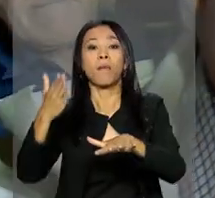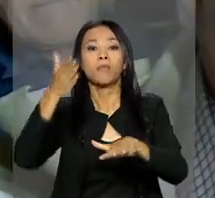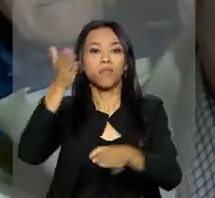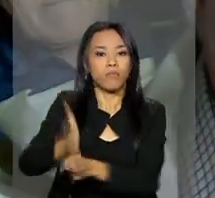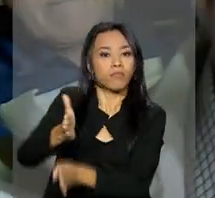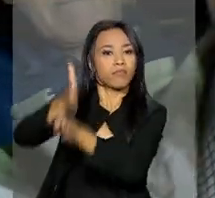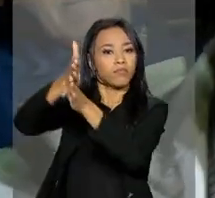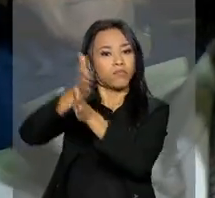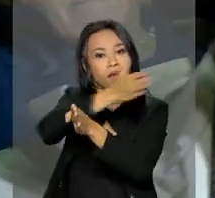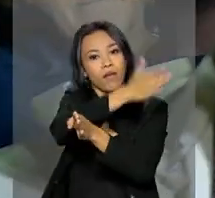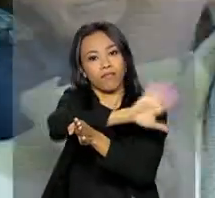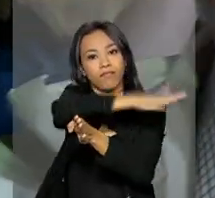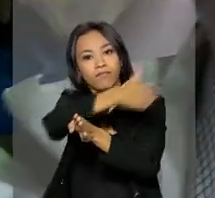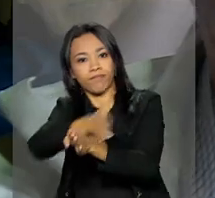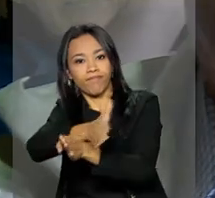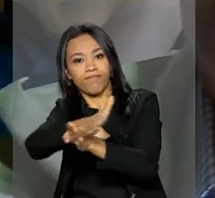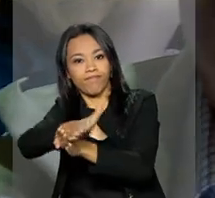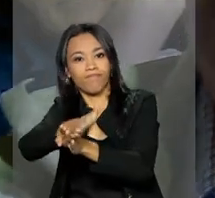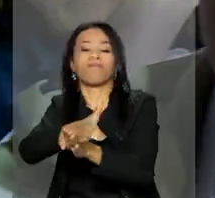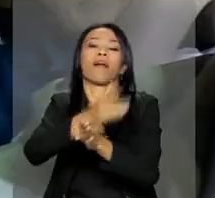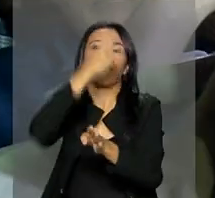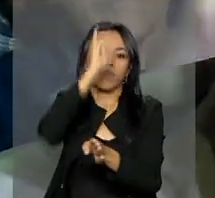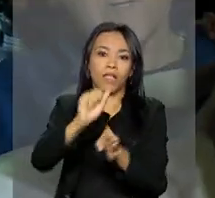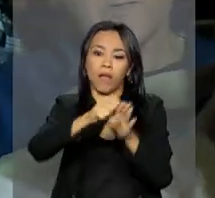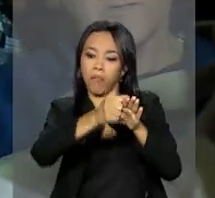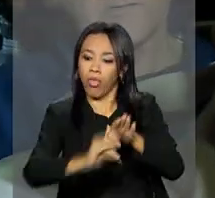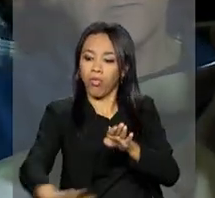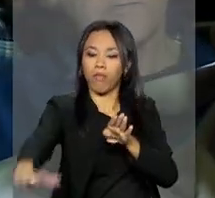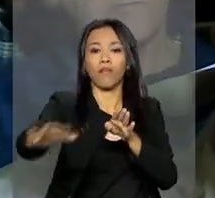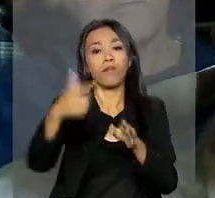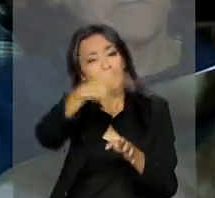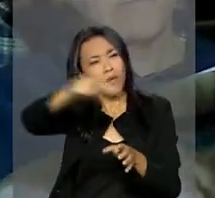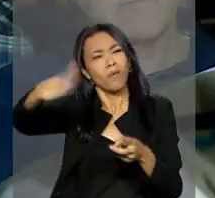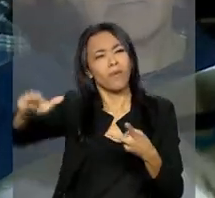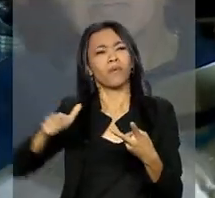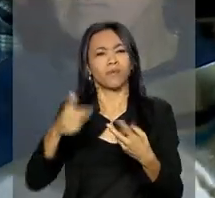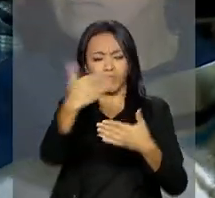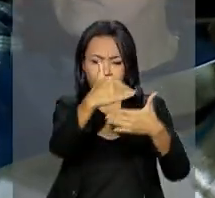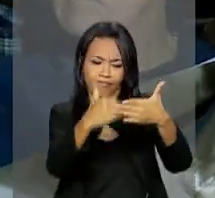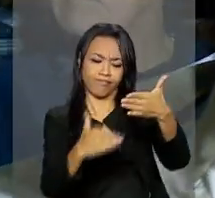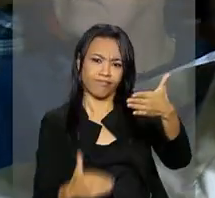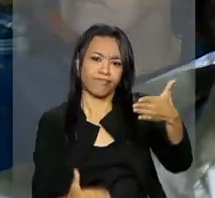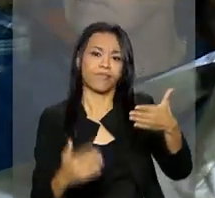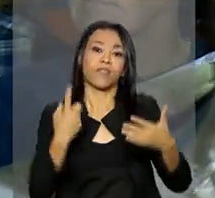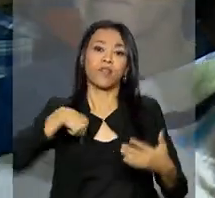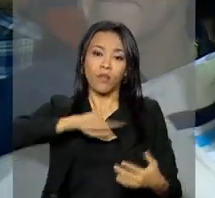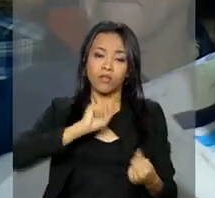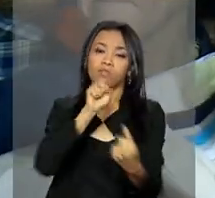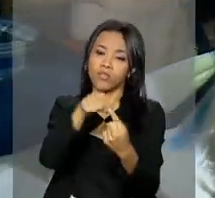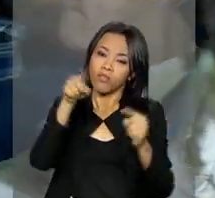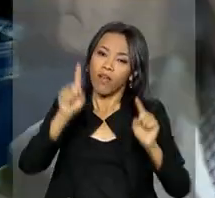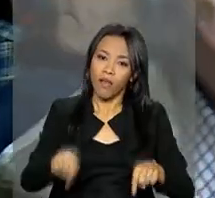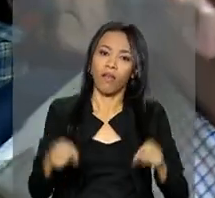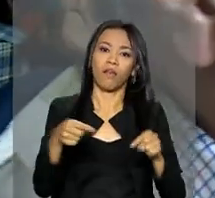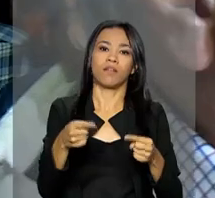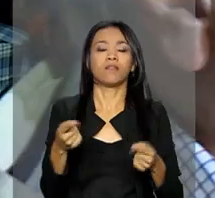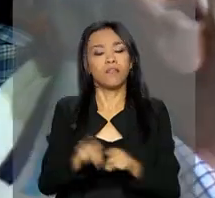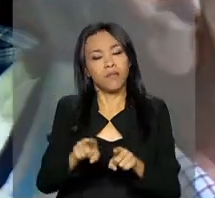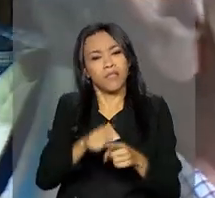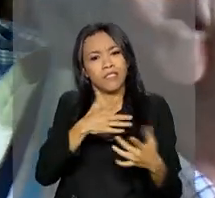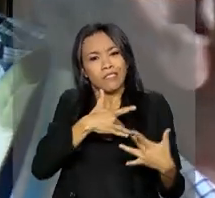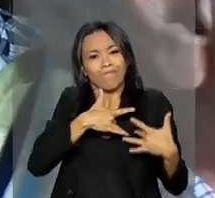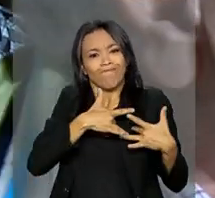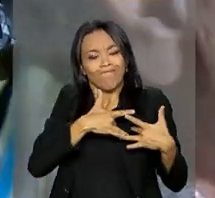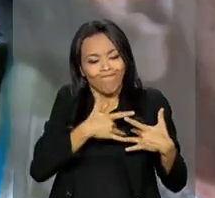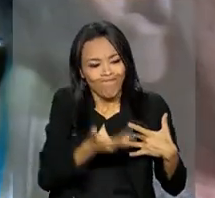deslizamento e Outros tantos eventos que possam ser levados a diante o nosso objetivo foi exatamente esse e também prestar solidariedade